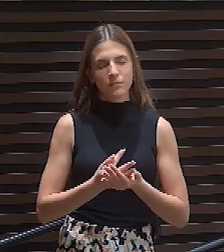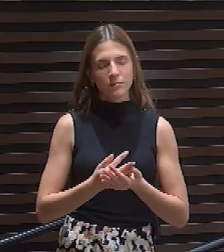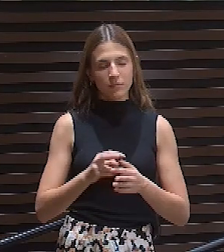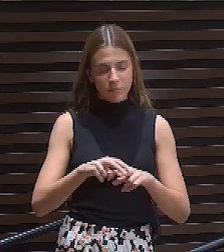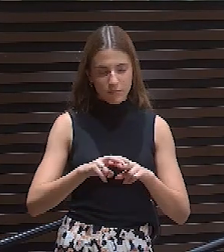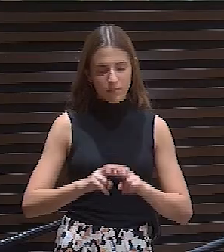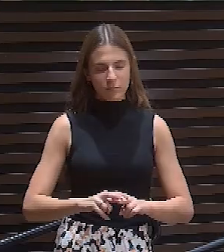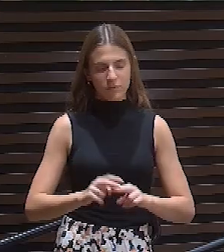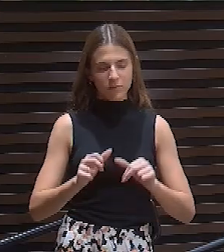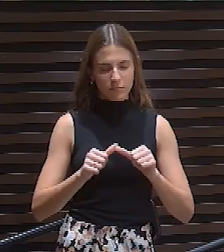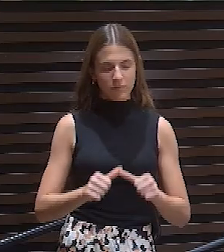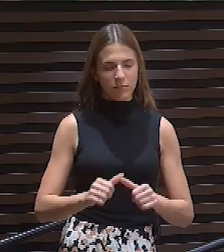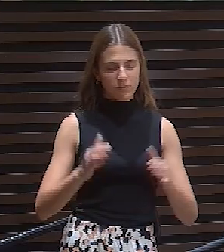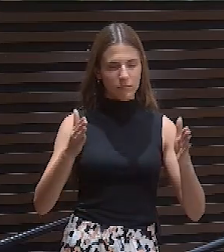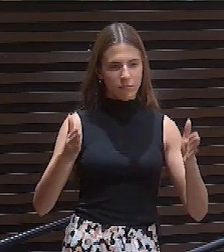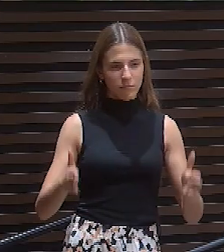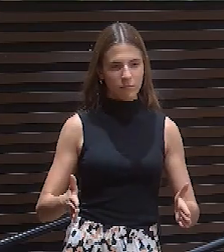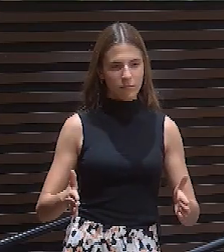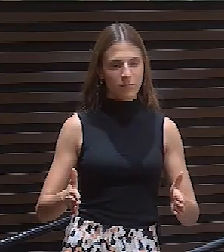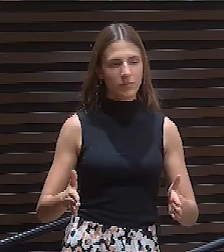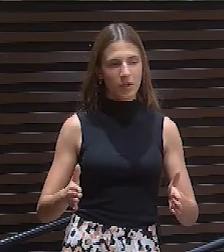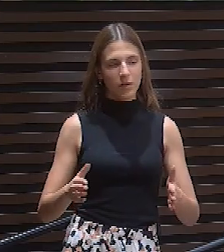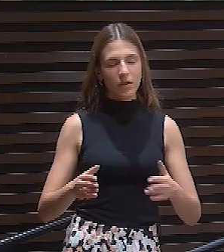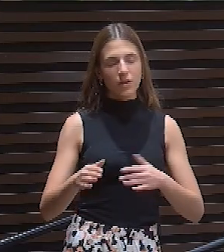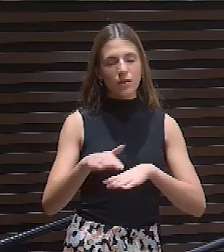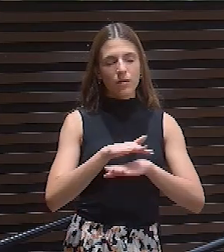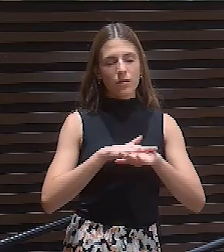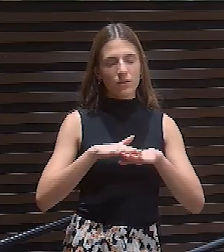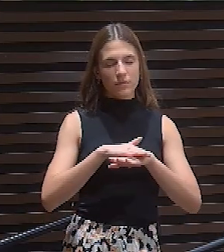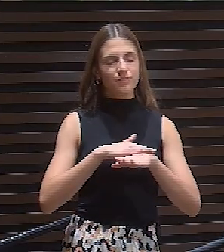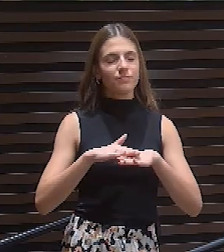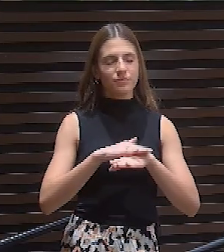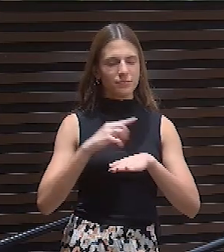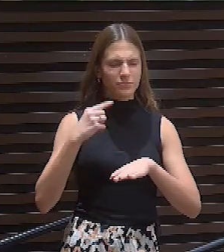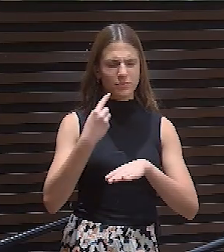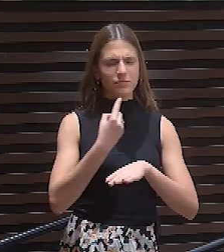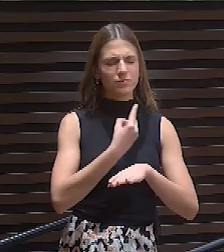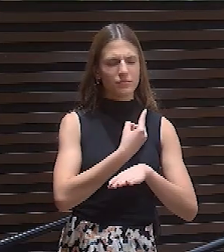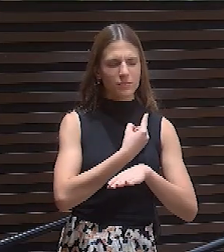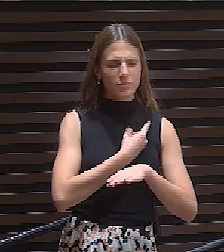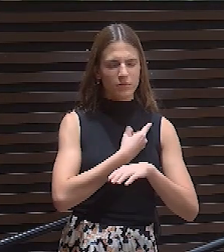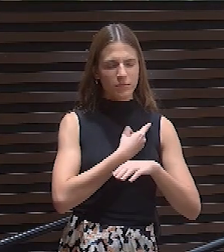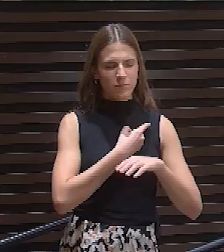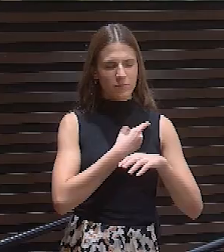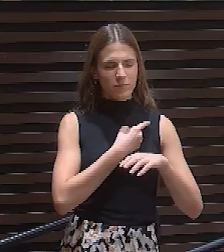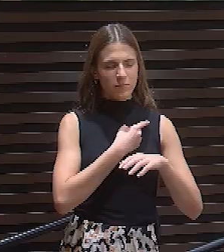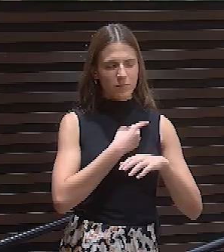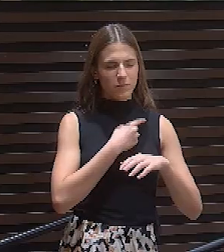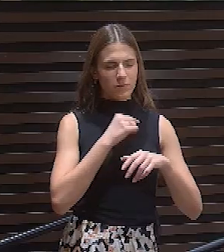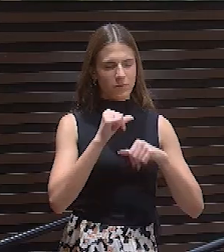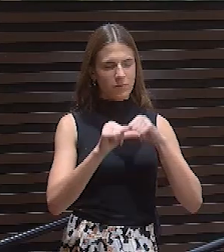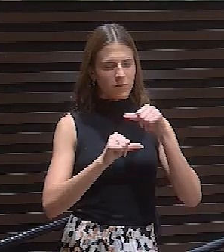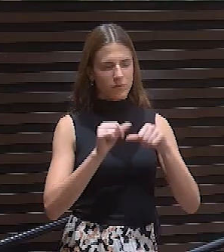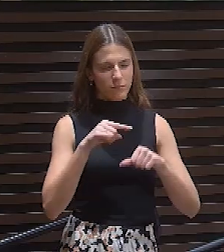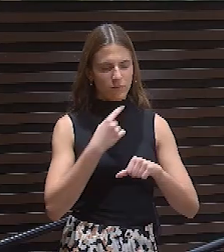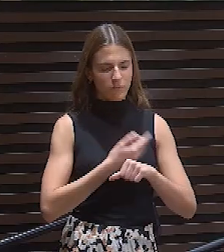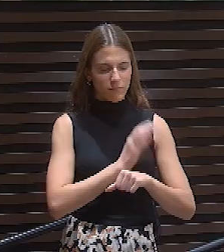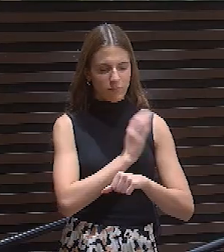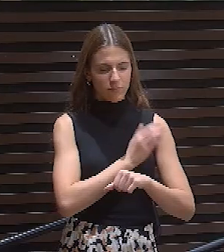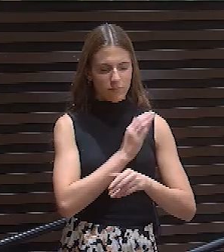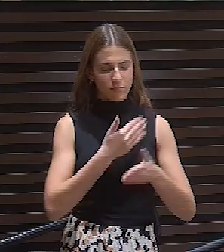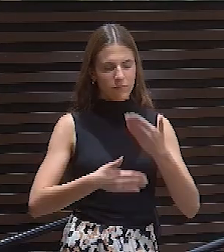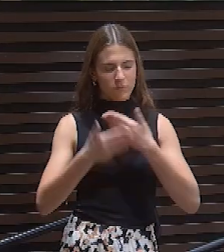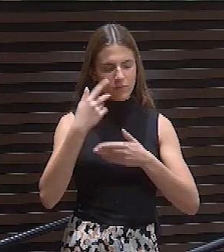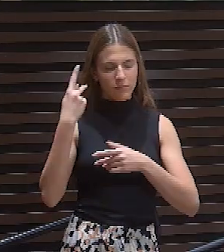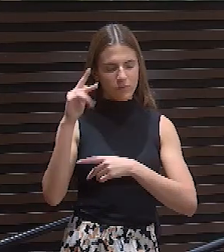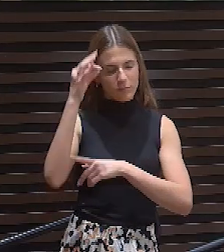durante esse tempo. Fala conosco e mobiliza os nossos corações pelo Teu Espírito,